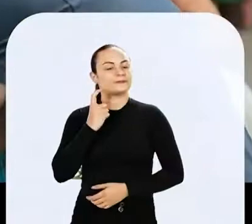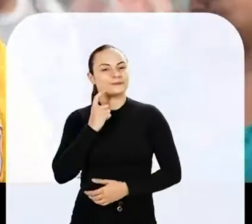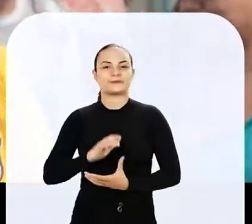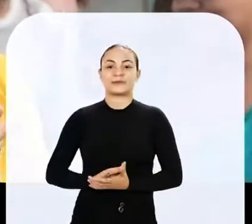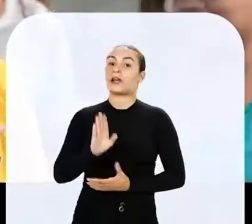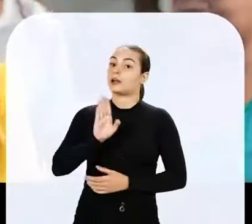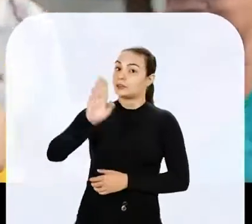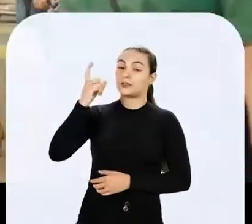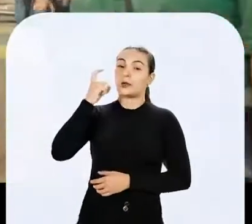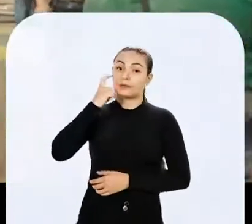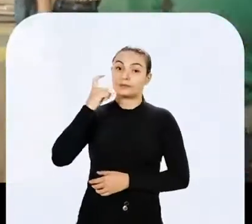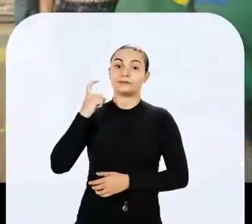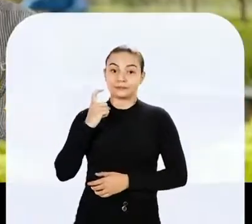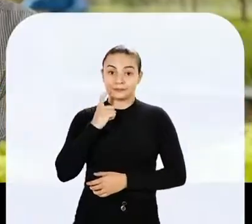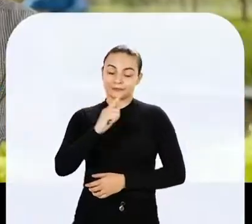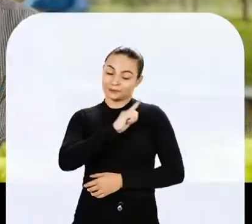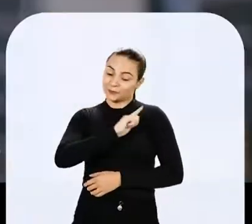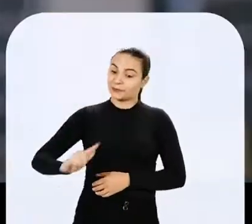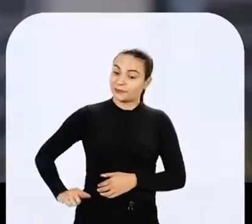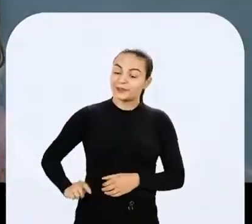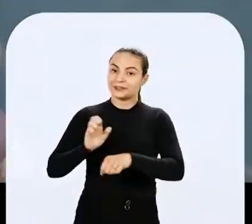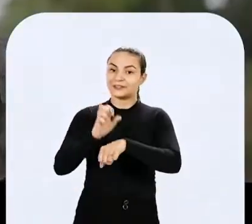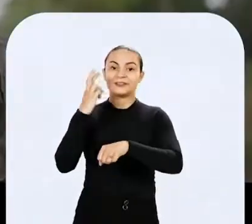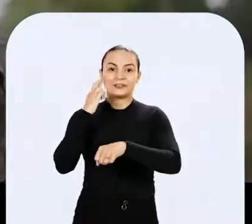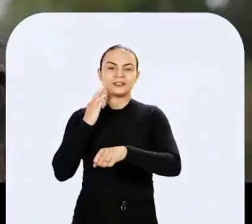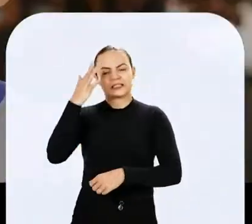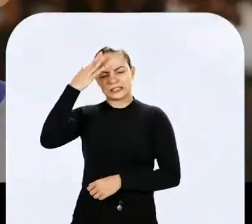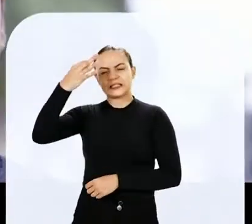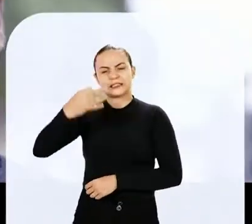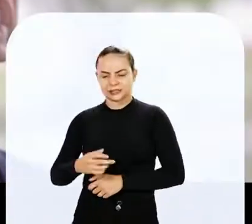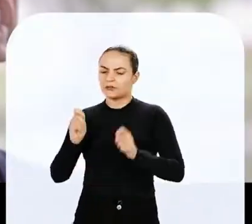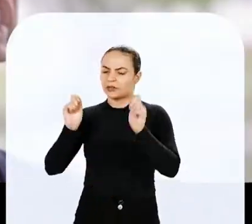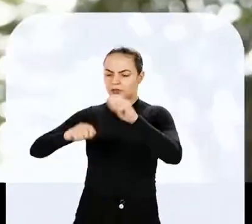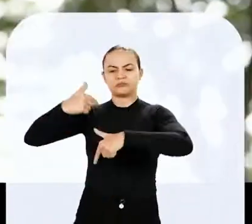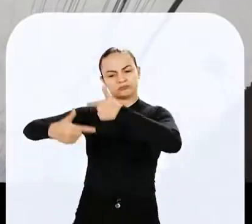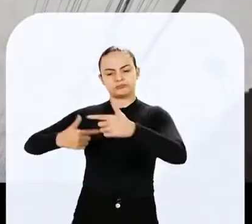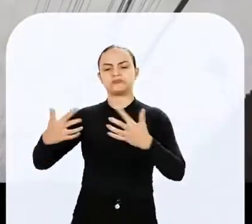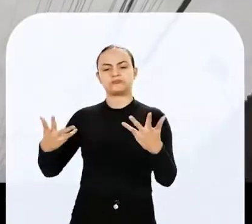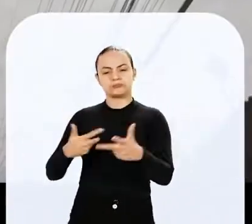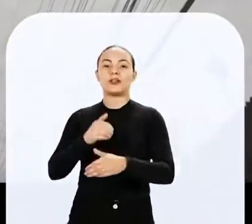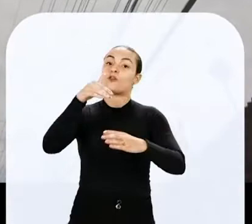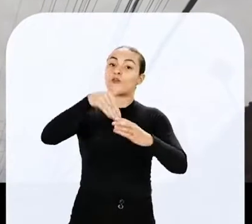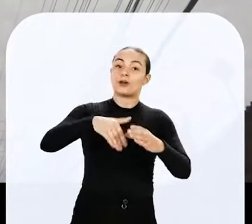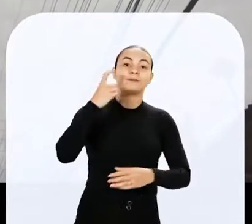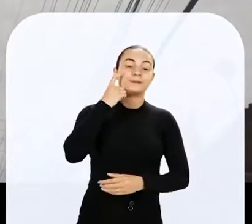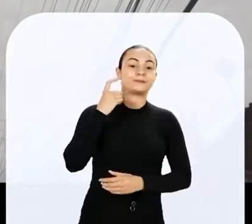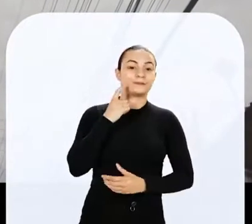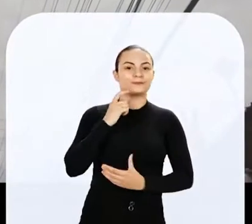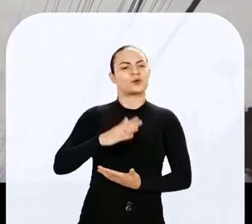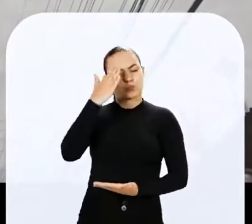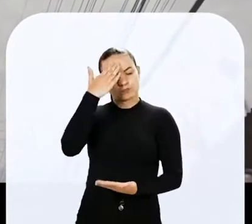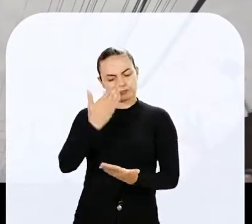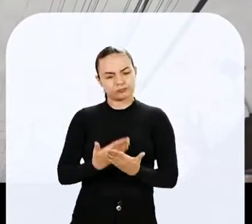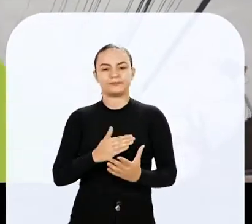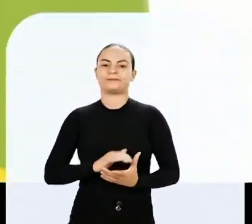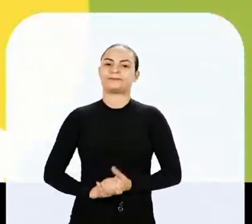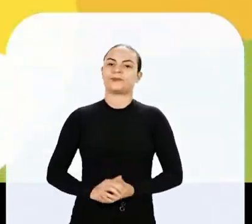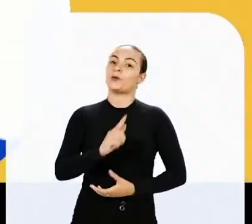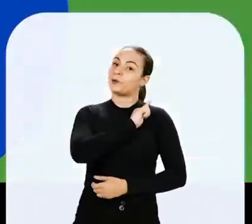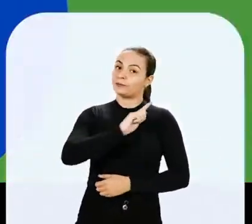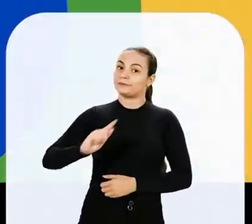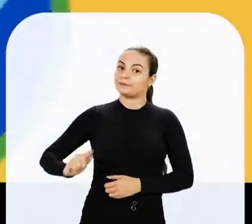gente. Um novo tempo para todos. Um novo tempo. Um novo tempo. Um novo tempo. Um novo tempo. Um novo tempo com Marcos